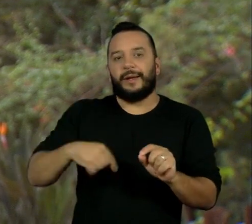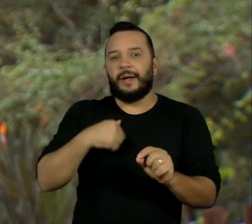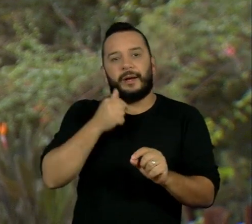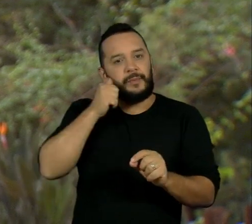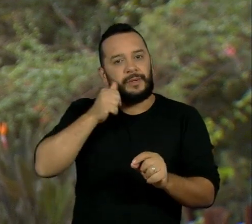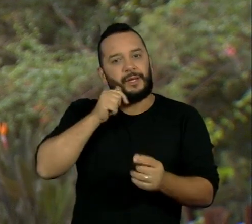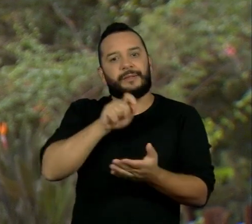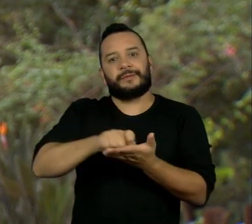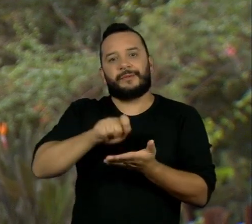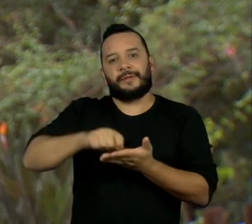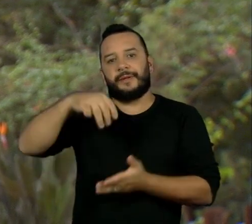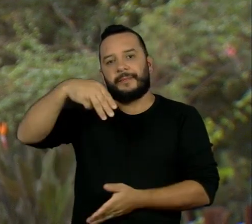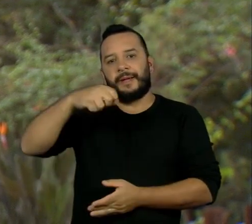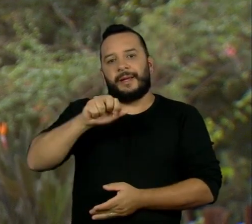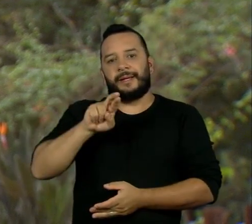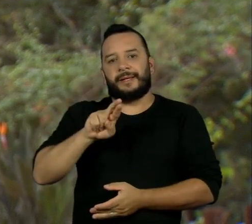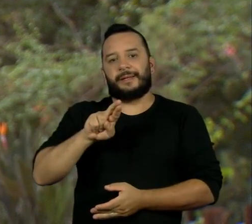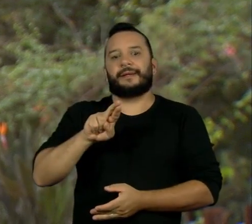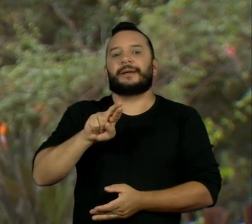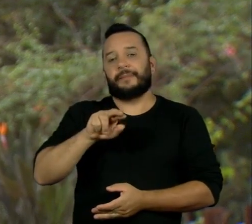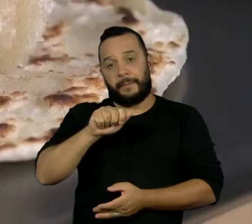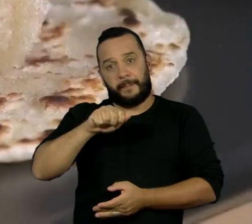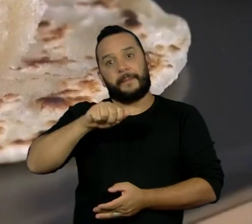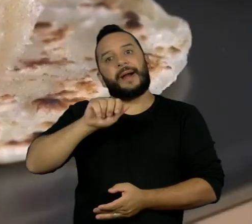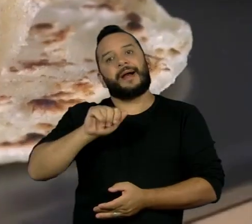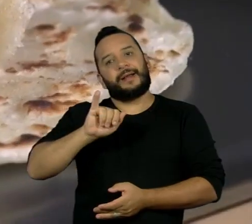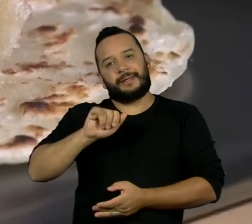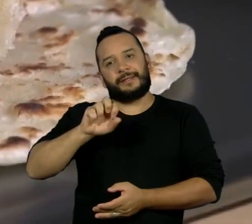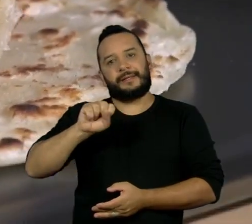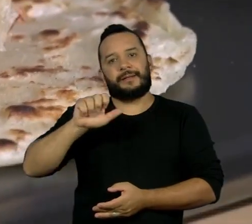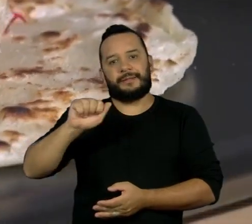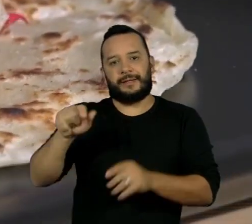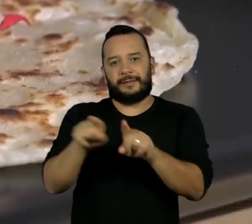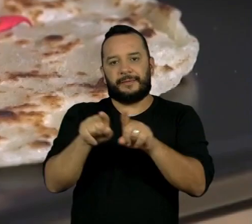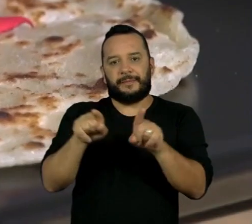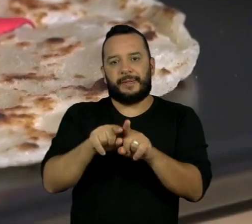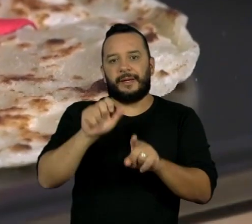da chefe de cozinha Ariela Doctors.